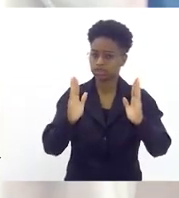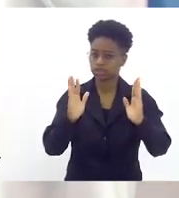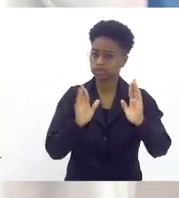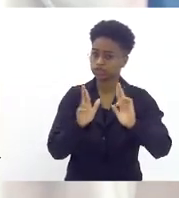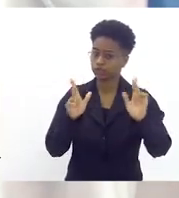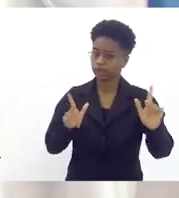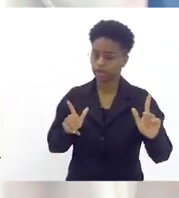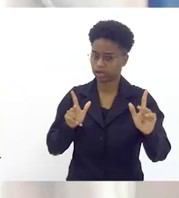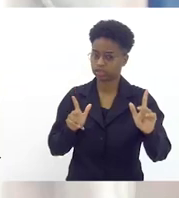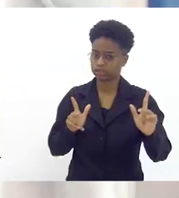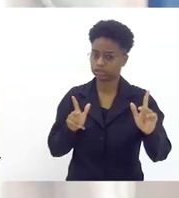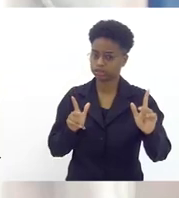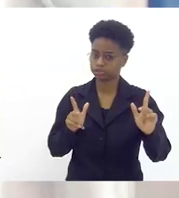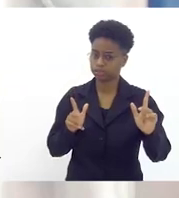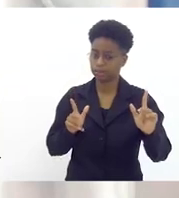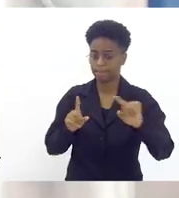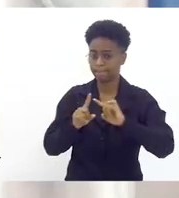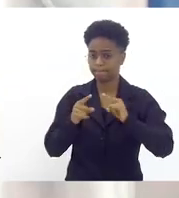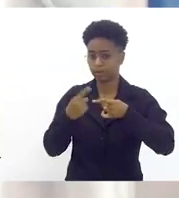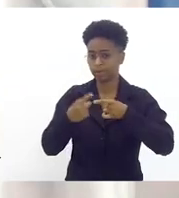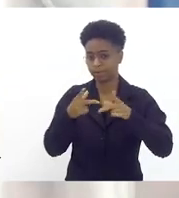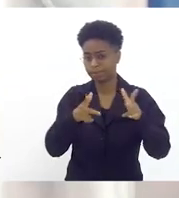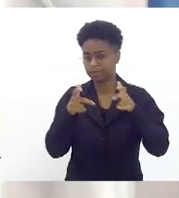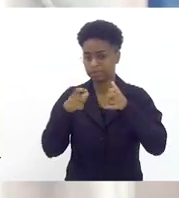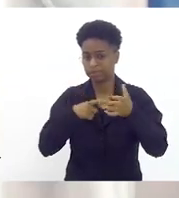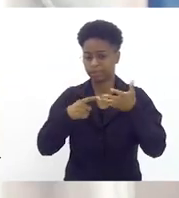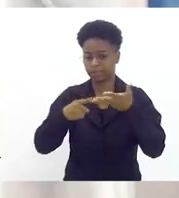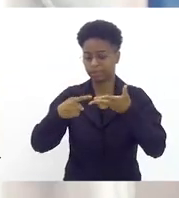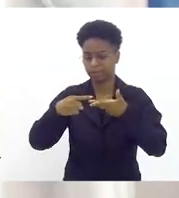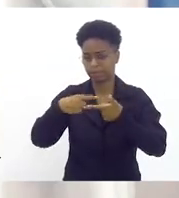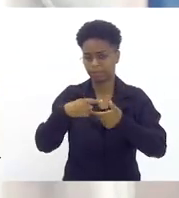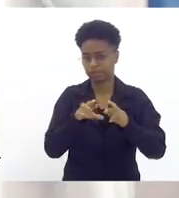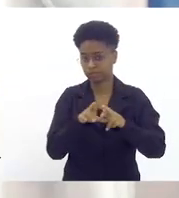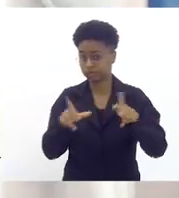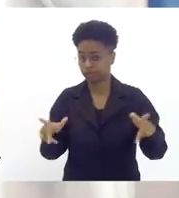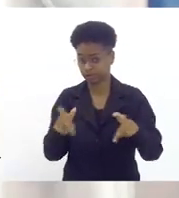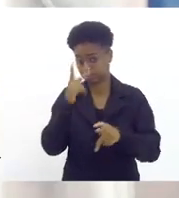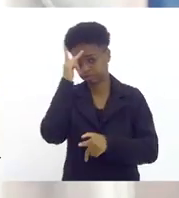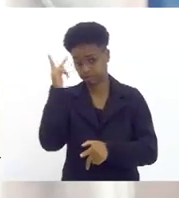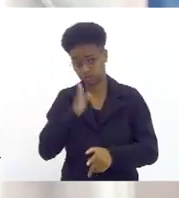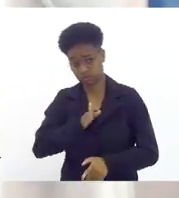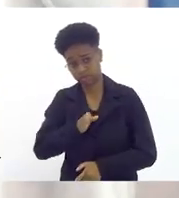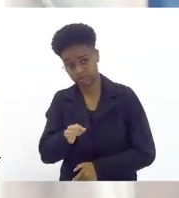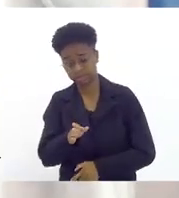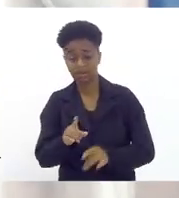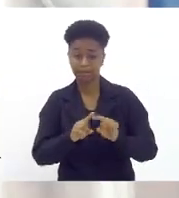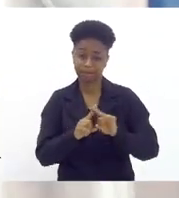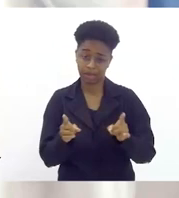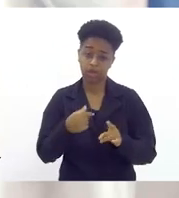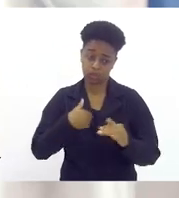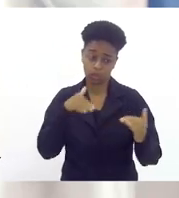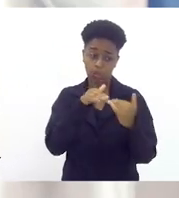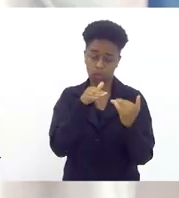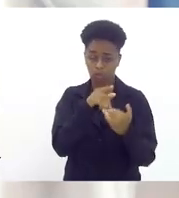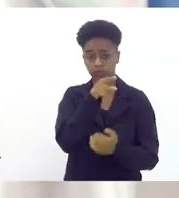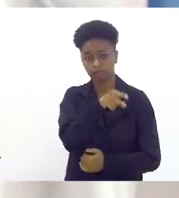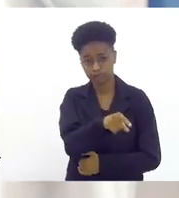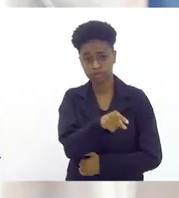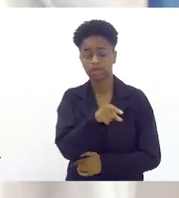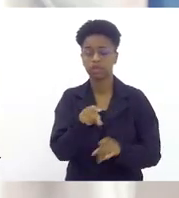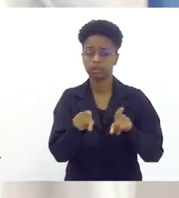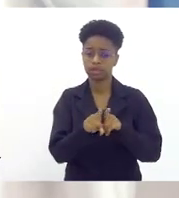relativamente considerando todas essas variáveis, né? Mas são muito incipientes os estudos, eu concordo com você. E acho que a gente